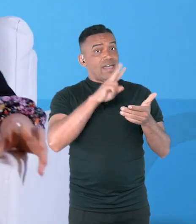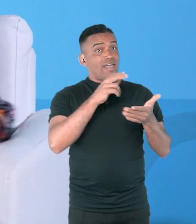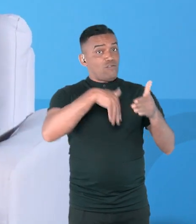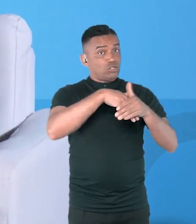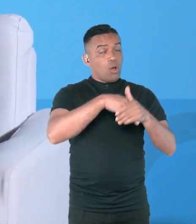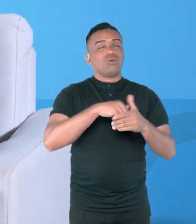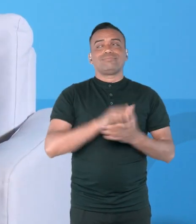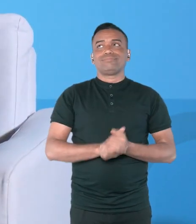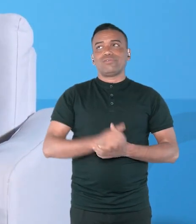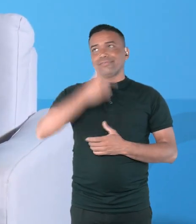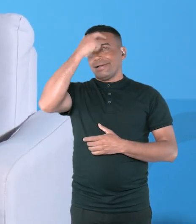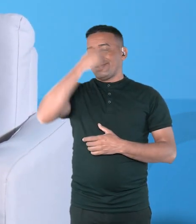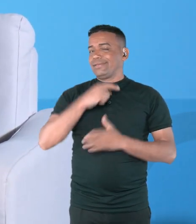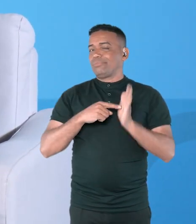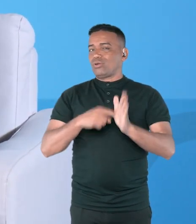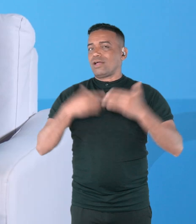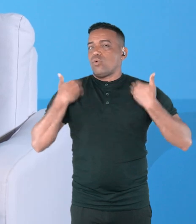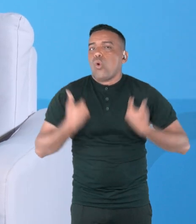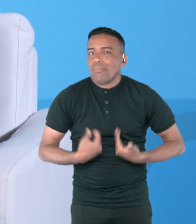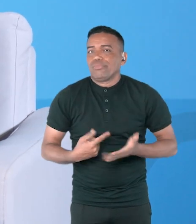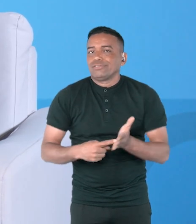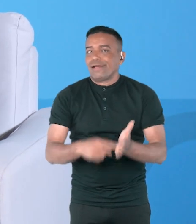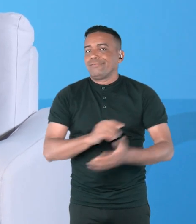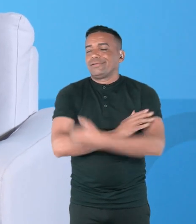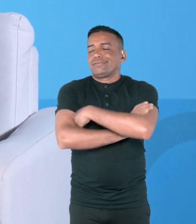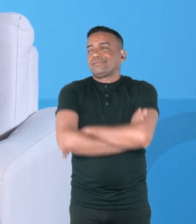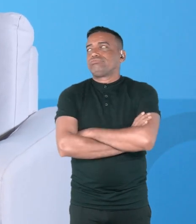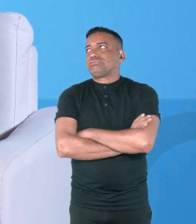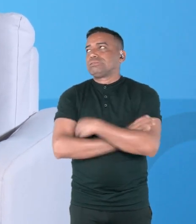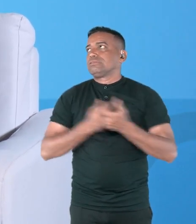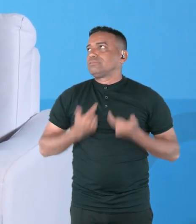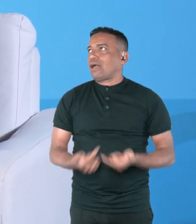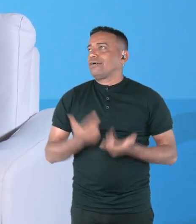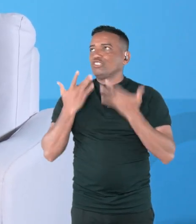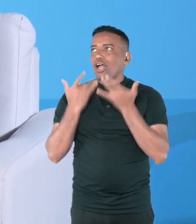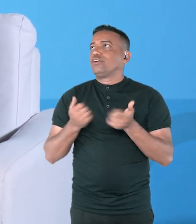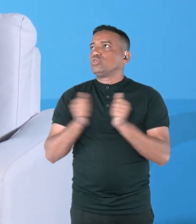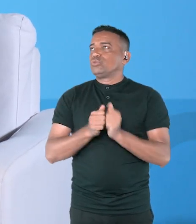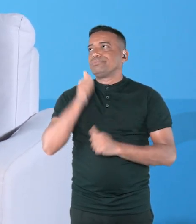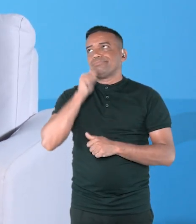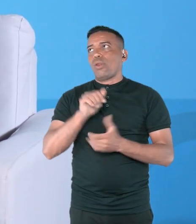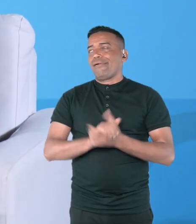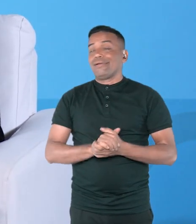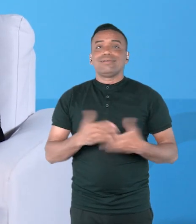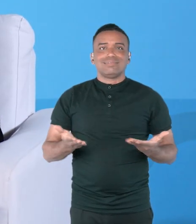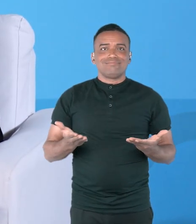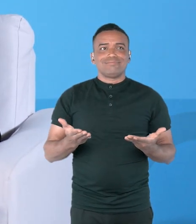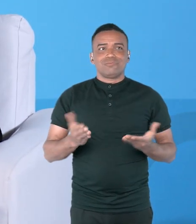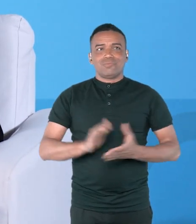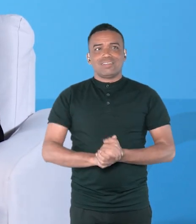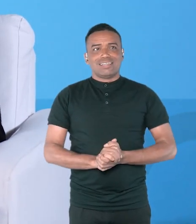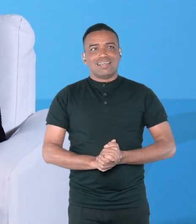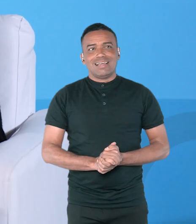lá. Ele não queria estar ali. Está na cara dele que ele não queria, está no corpo dele que ele não queria estar ali. Eu vejo. Só que aí eu